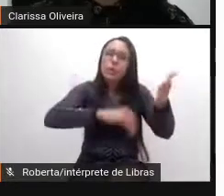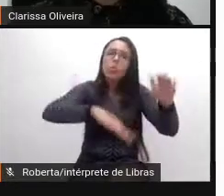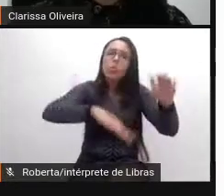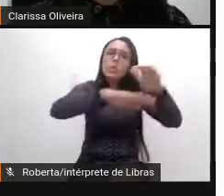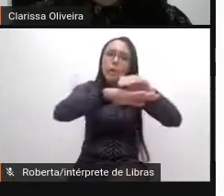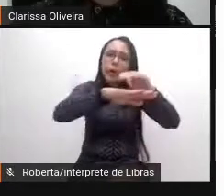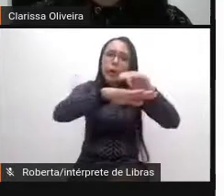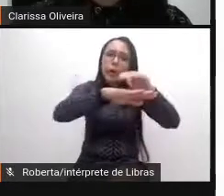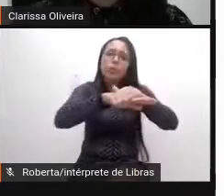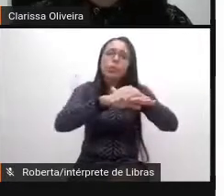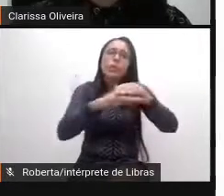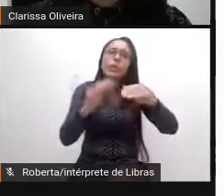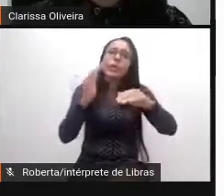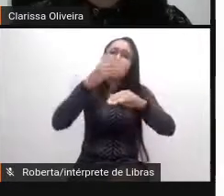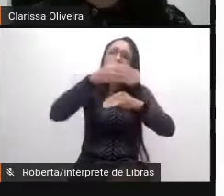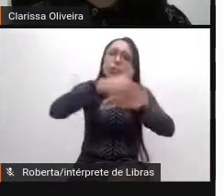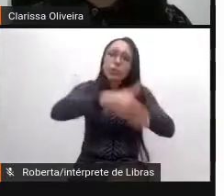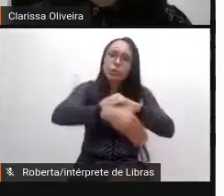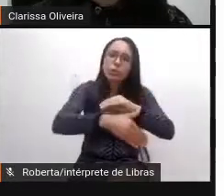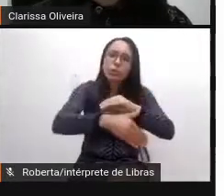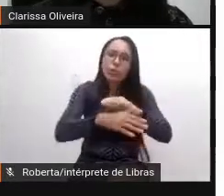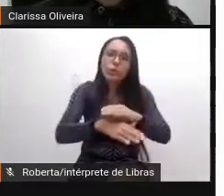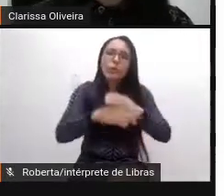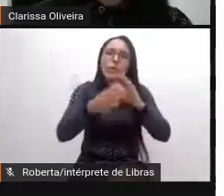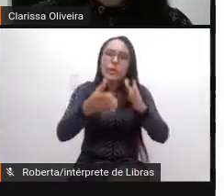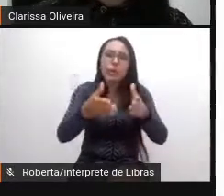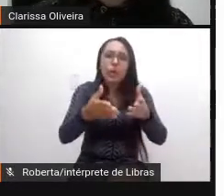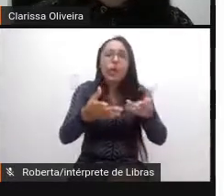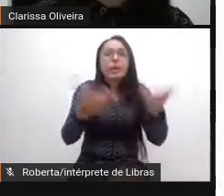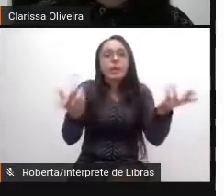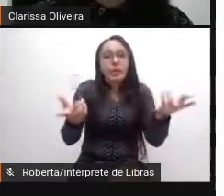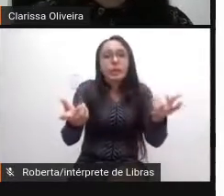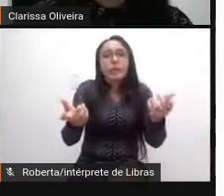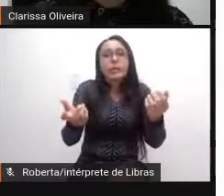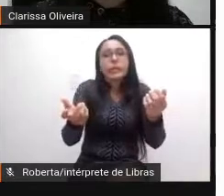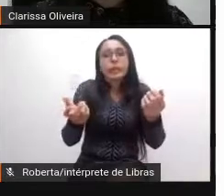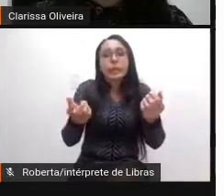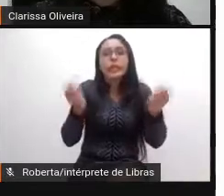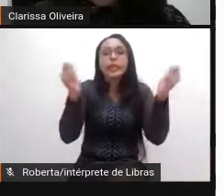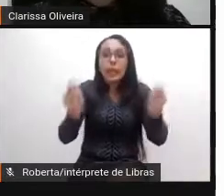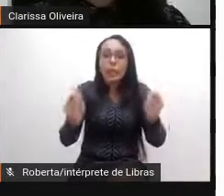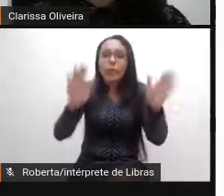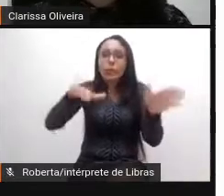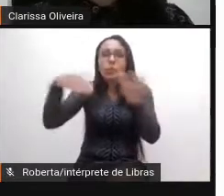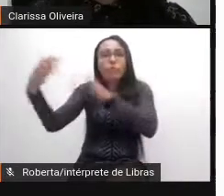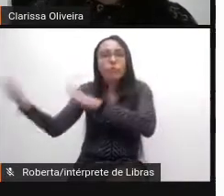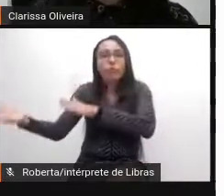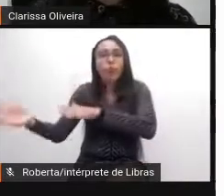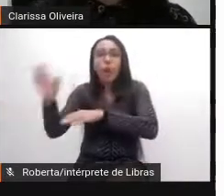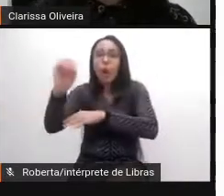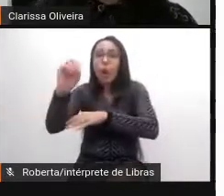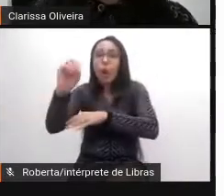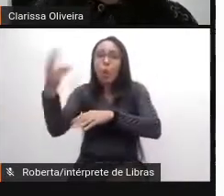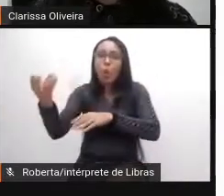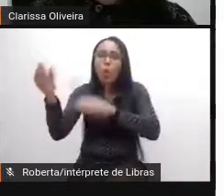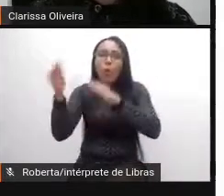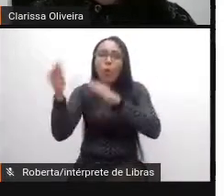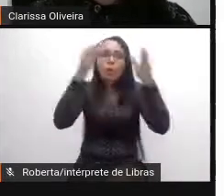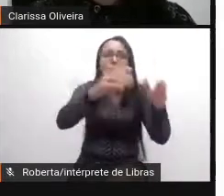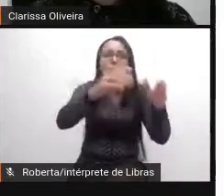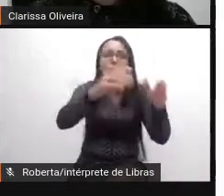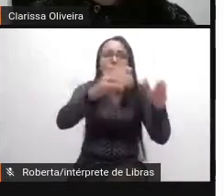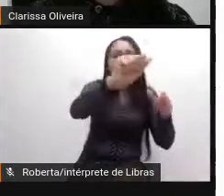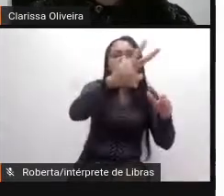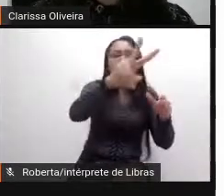entrou. Quem puder, deixa fora. Quem não puder, leva para a lavanderia. E aí, o que